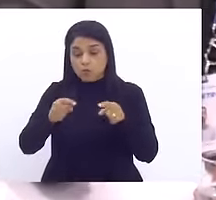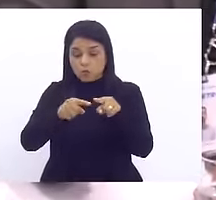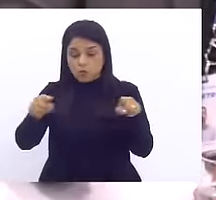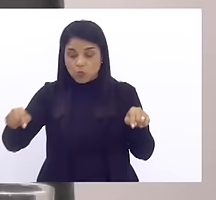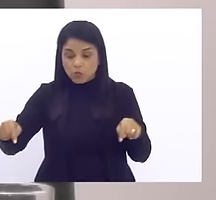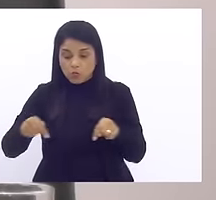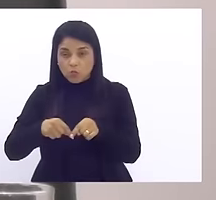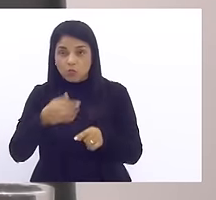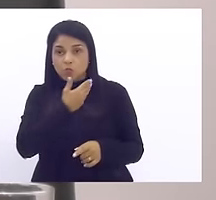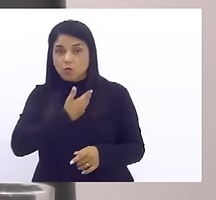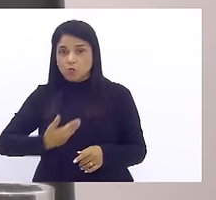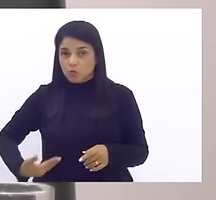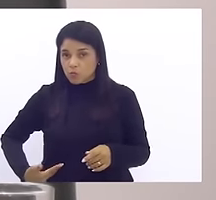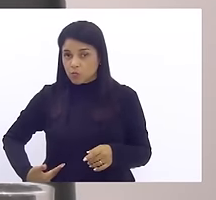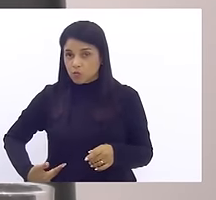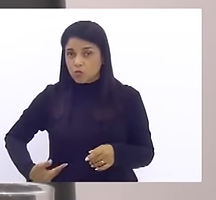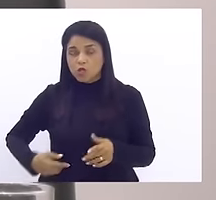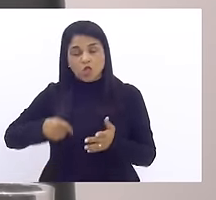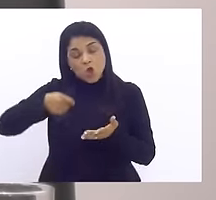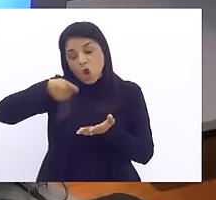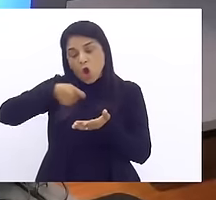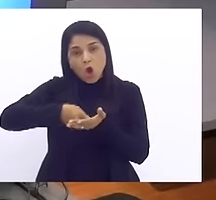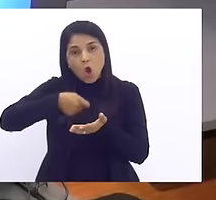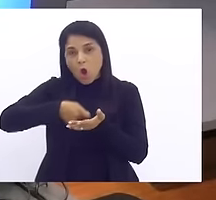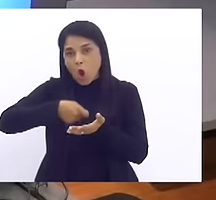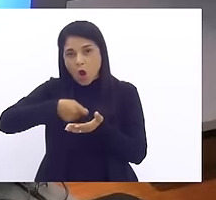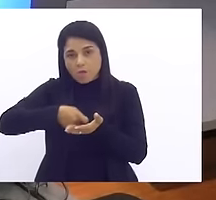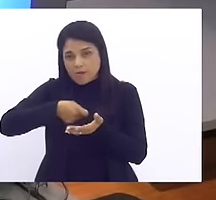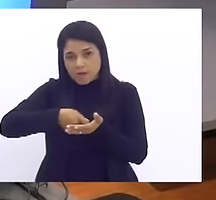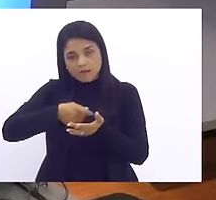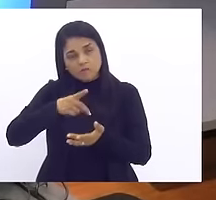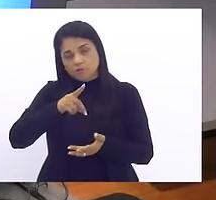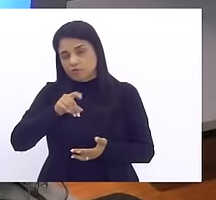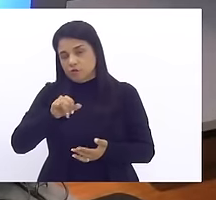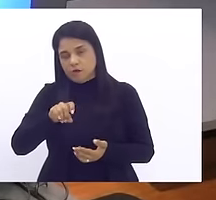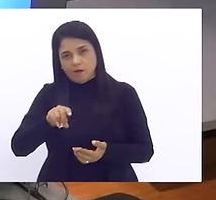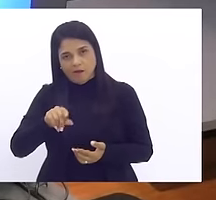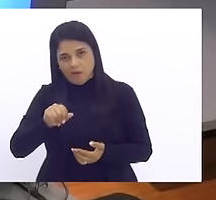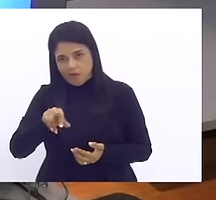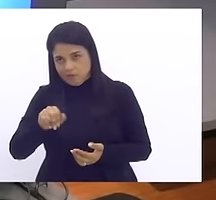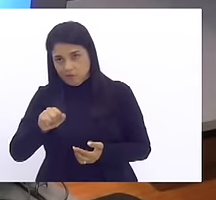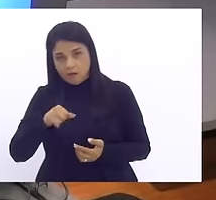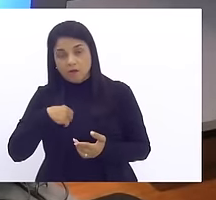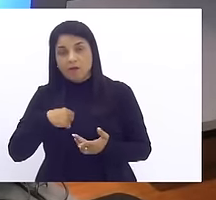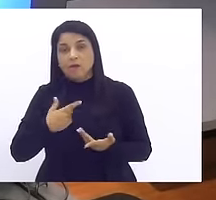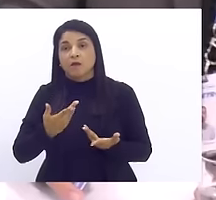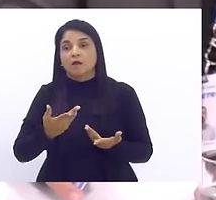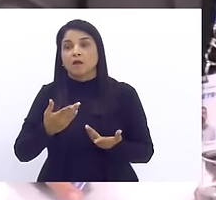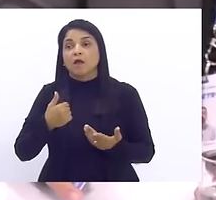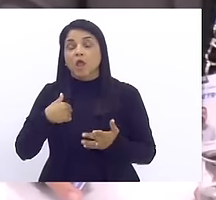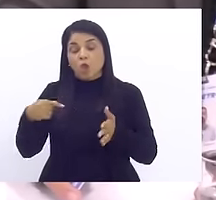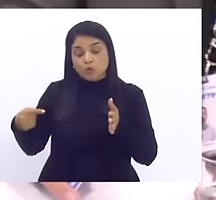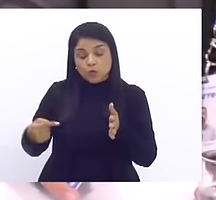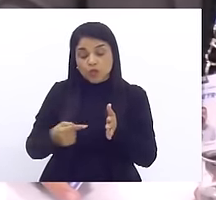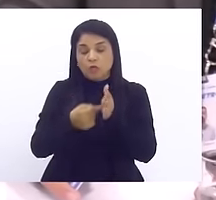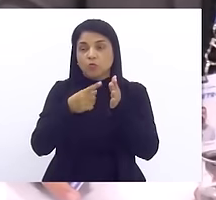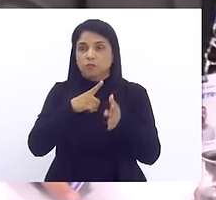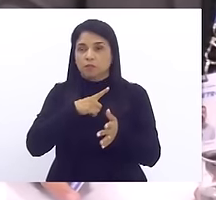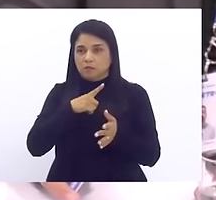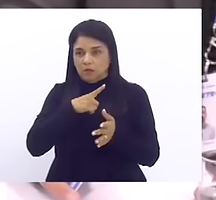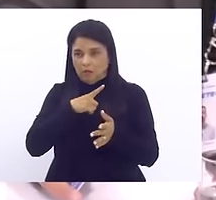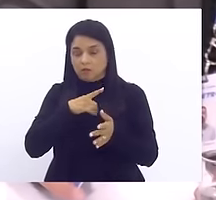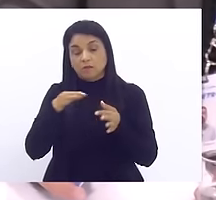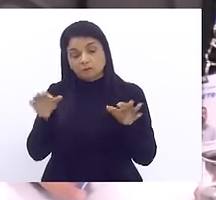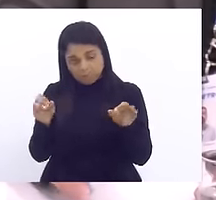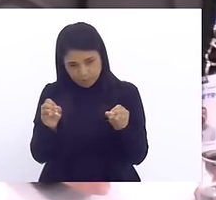ele cobra diária o depósito não pode liberar logo não cobra diária apoia aqui em mãos por gentileza